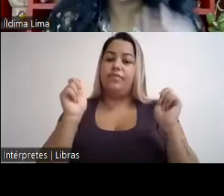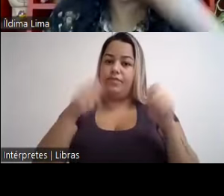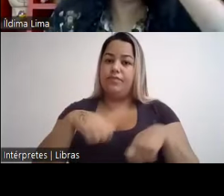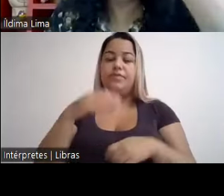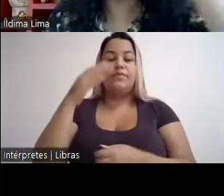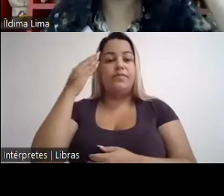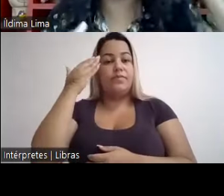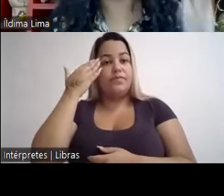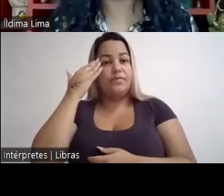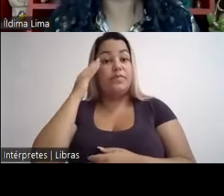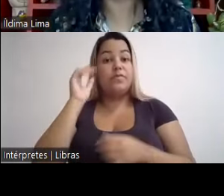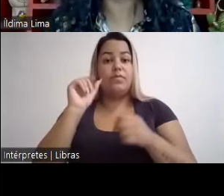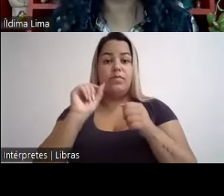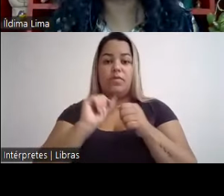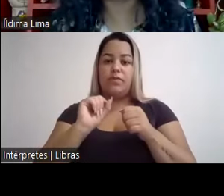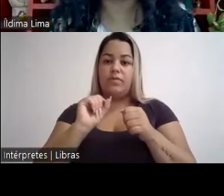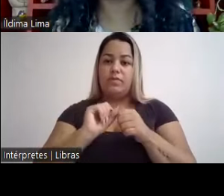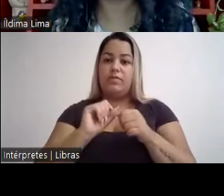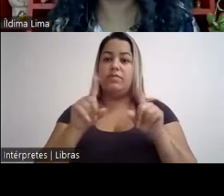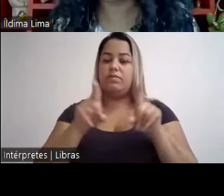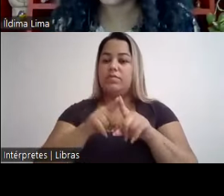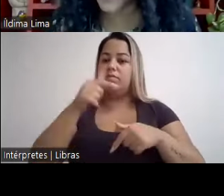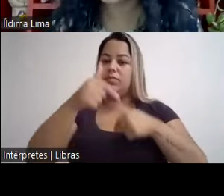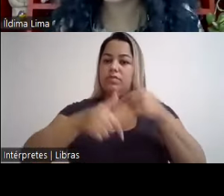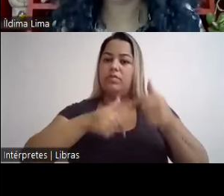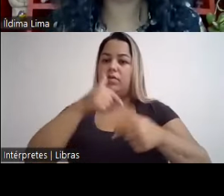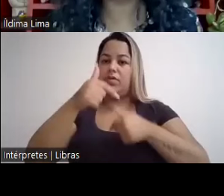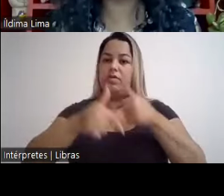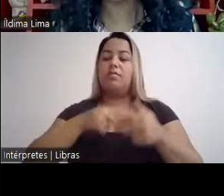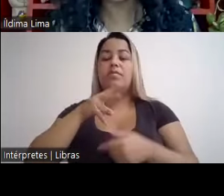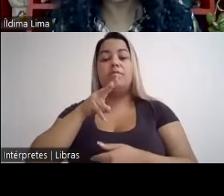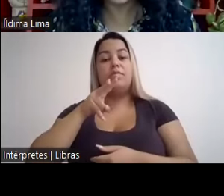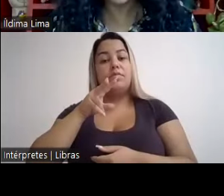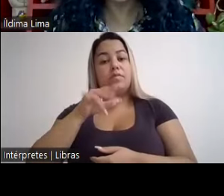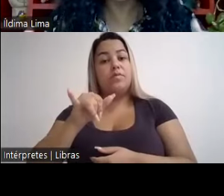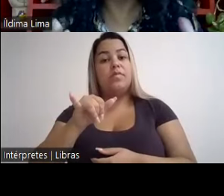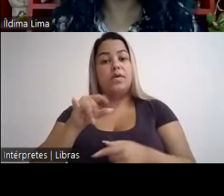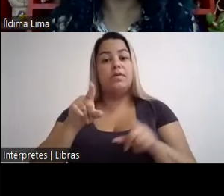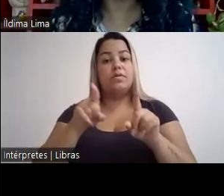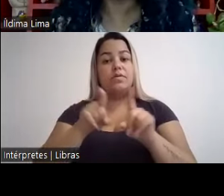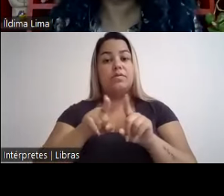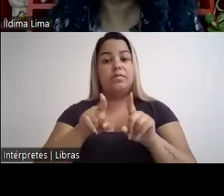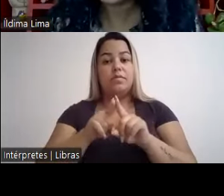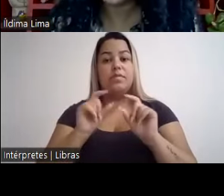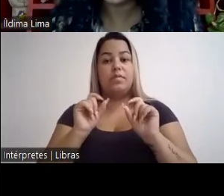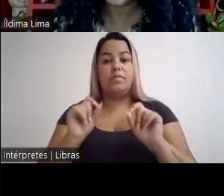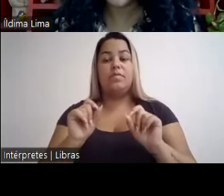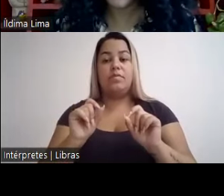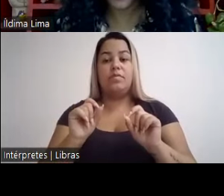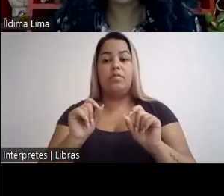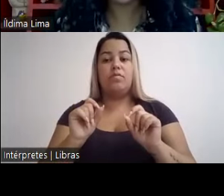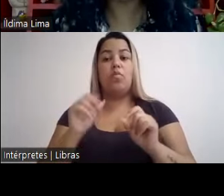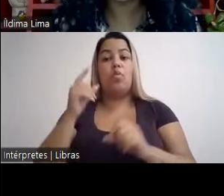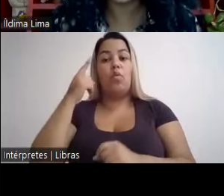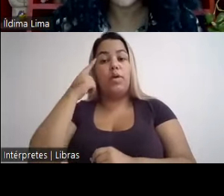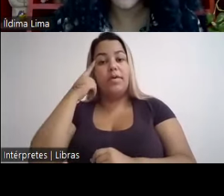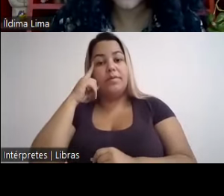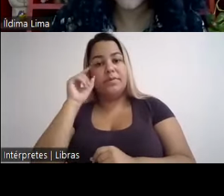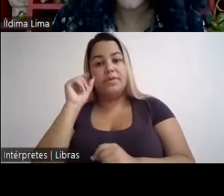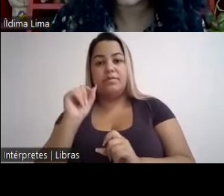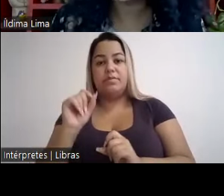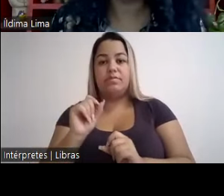e assim eu fiz, e o meu trabalho a partir daí ele vai nesse caminho, de colocar o que eu penso, a forma como